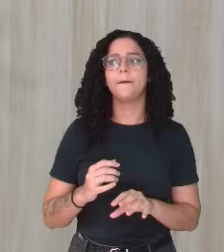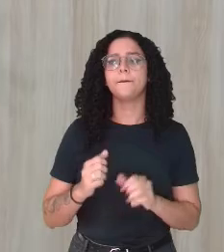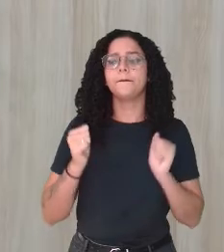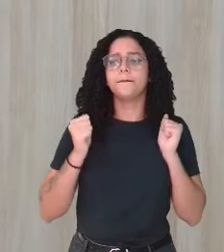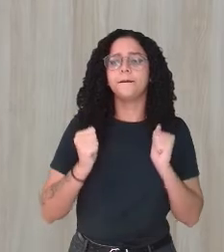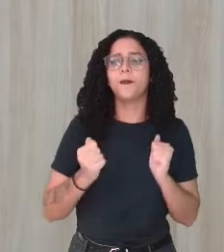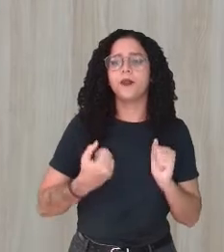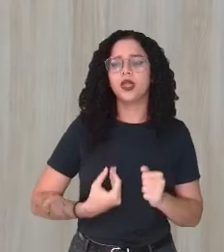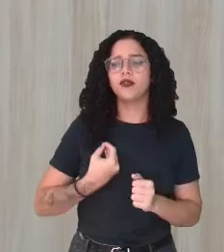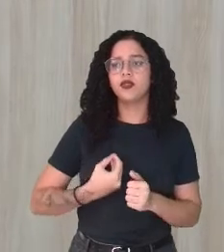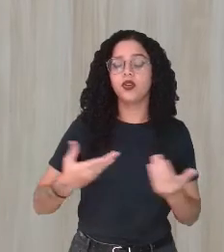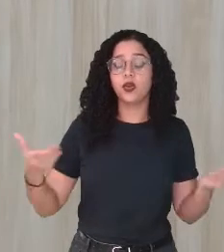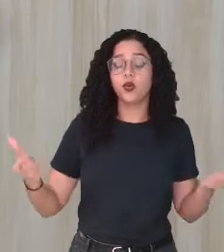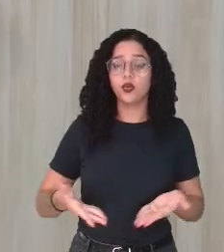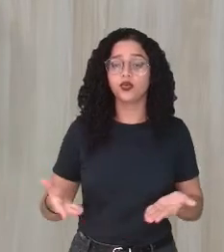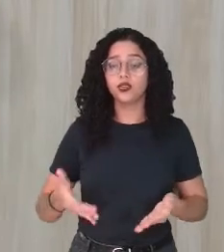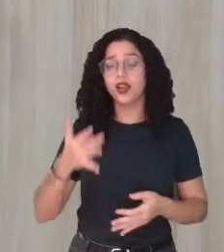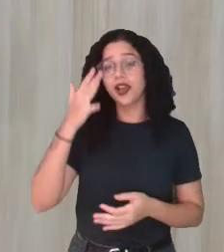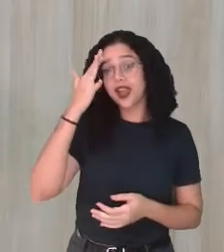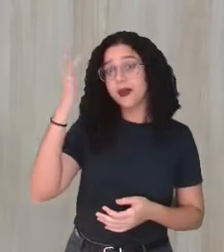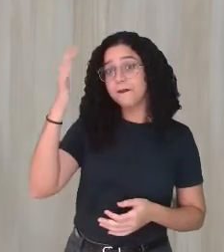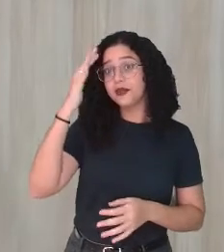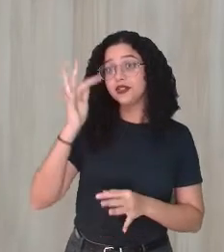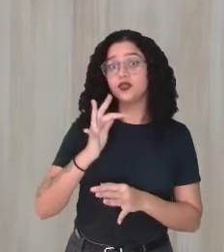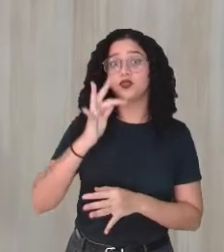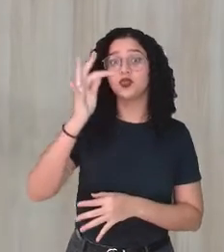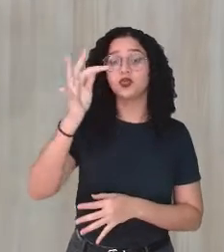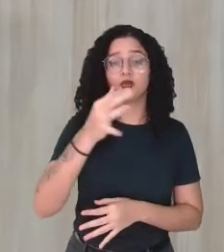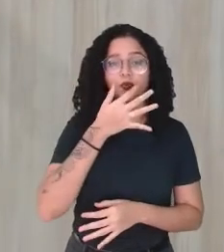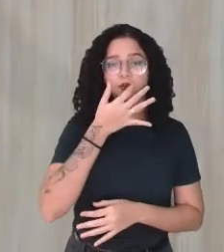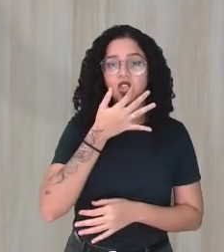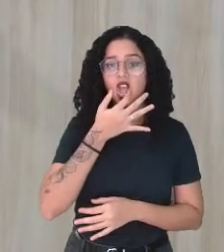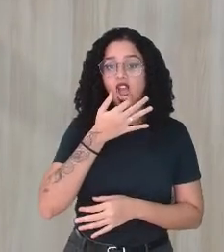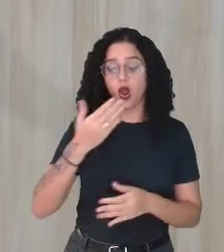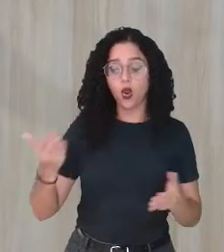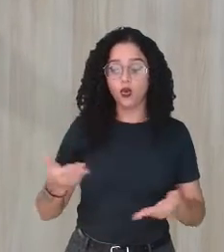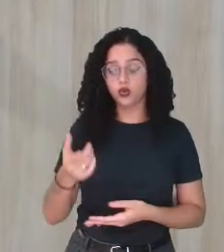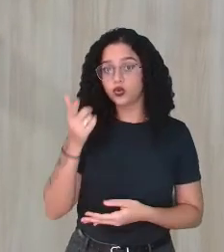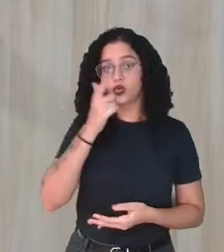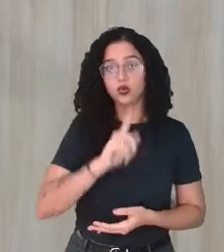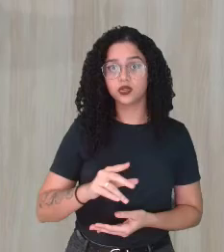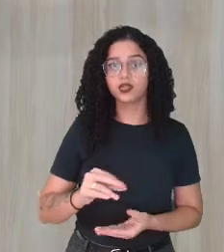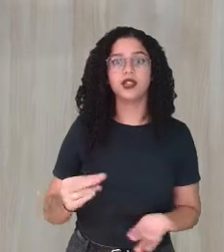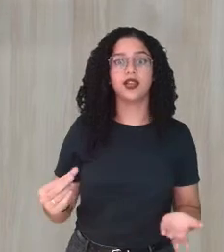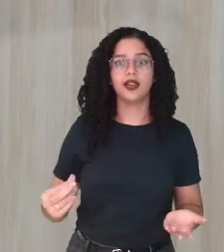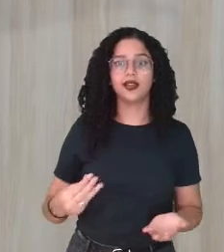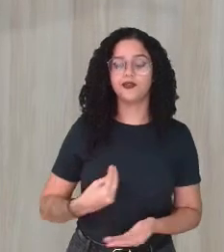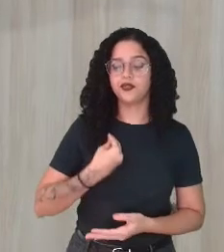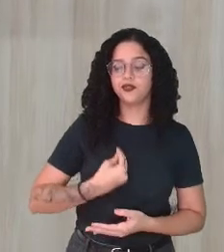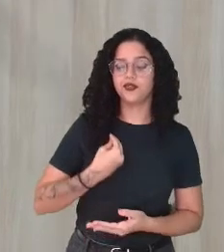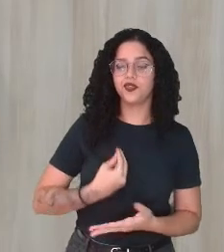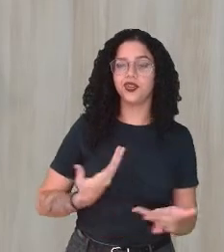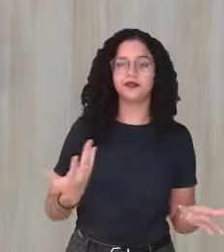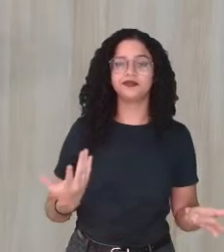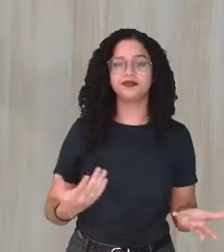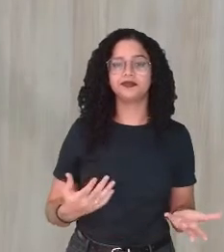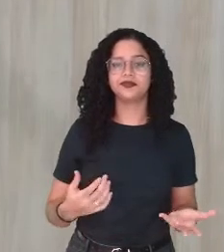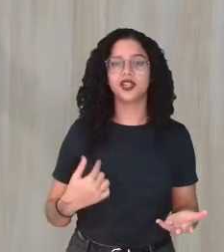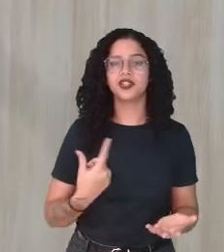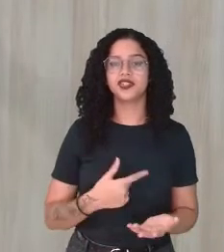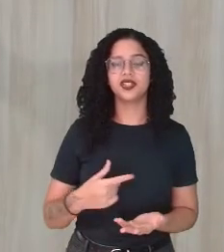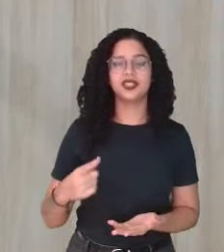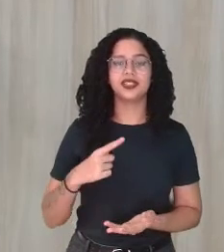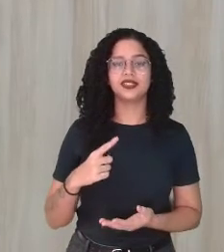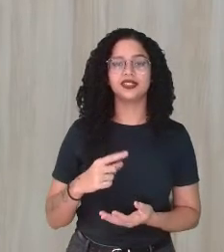se sustentar hoje. Imagina lá na frente, se hoje a gente não está conseguindo se autossustentar, né, com o que a gente